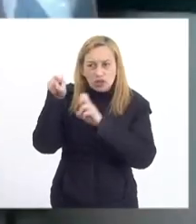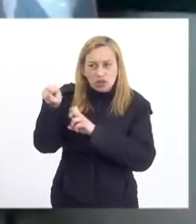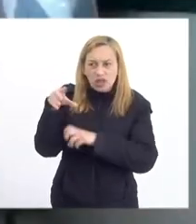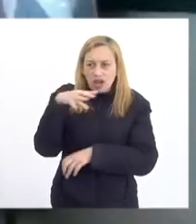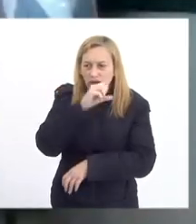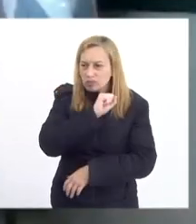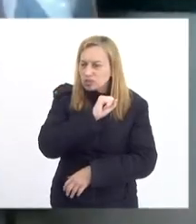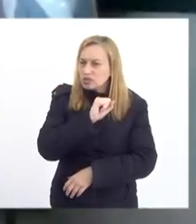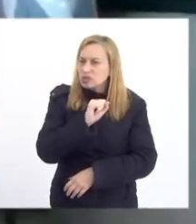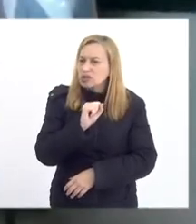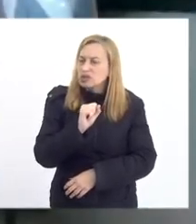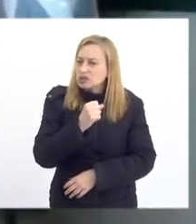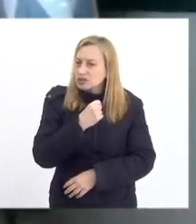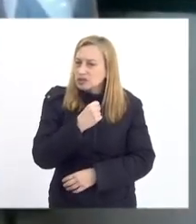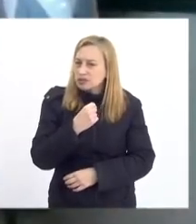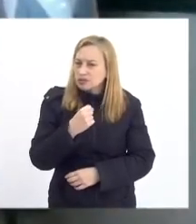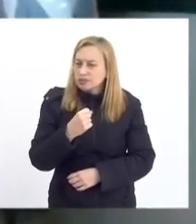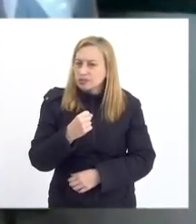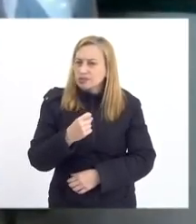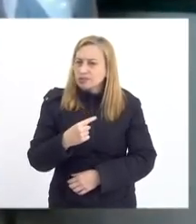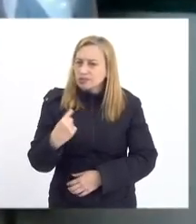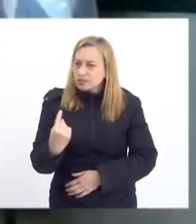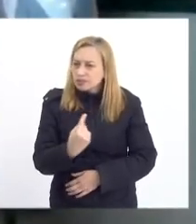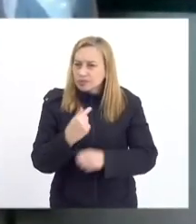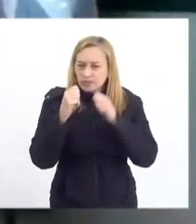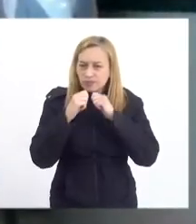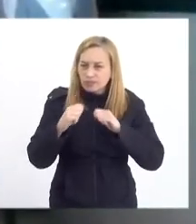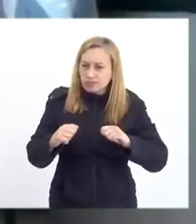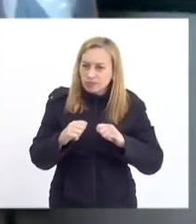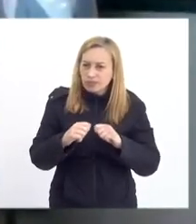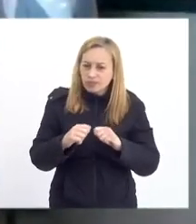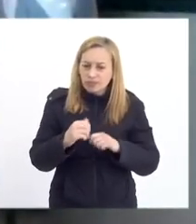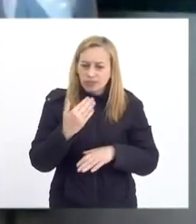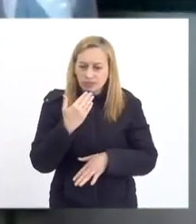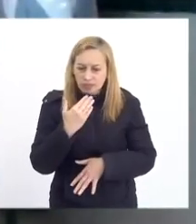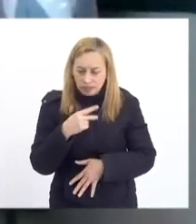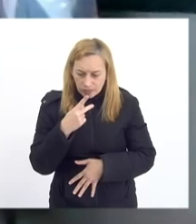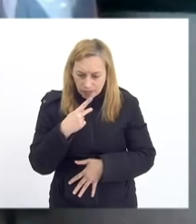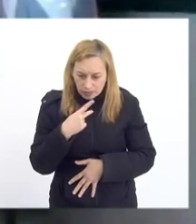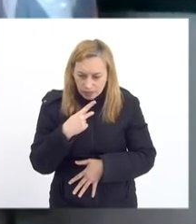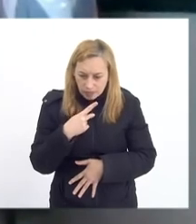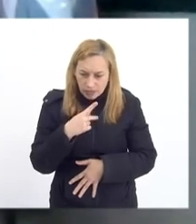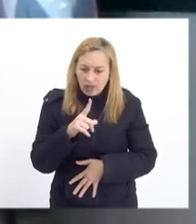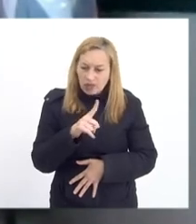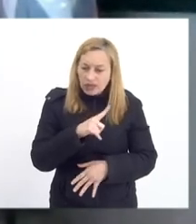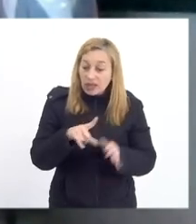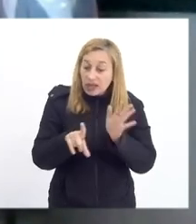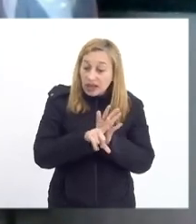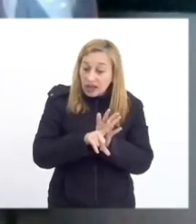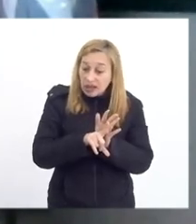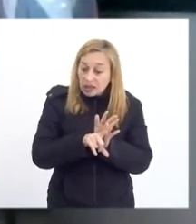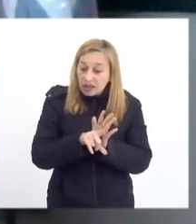rapidinho. A nossa assessoria viu o seguinte, que tem a lei